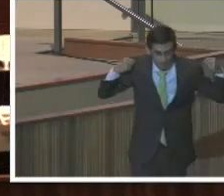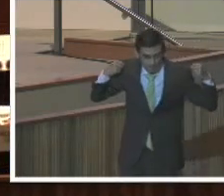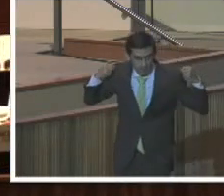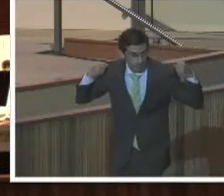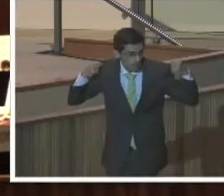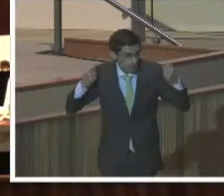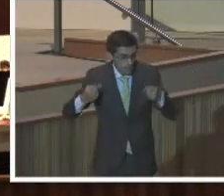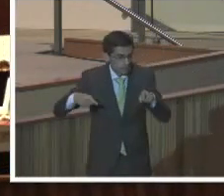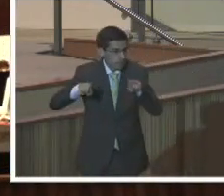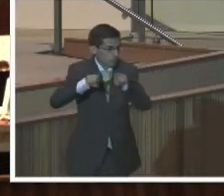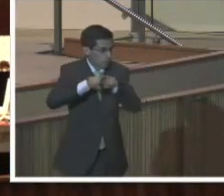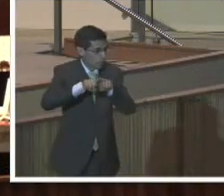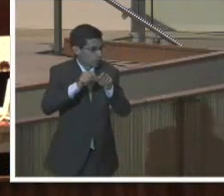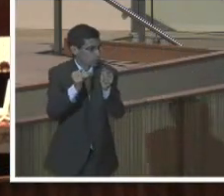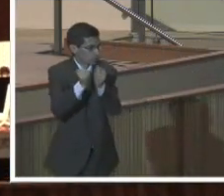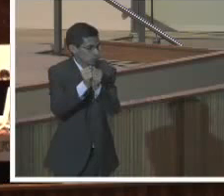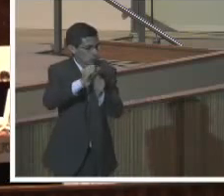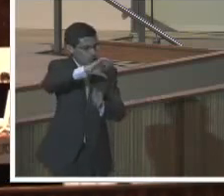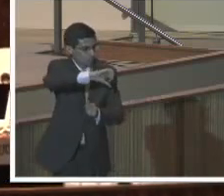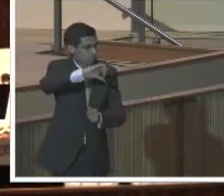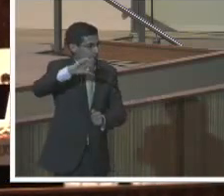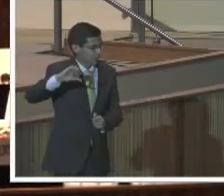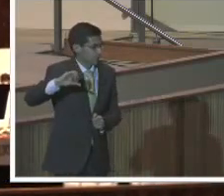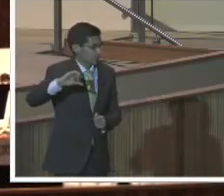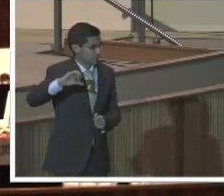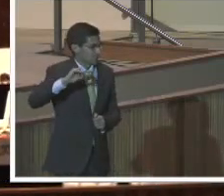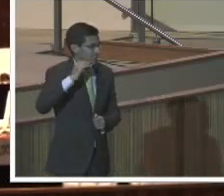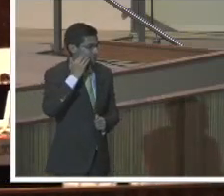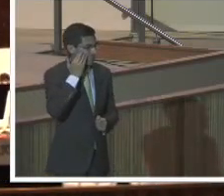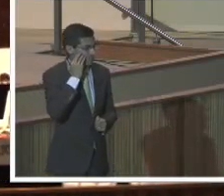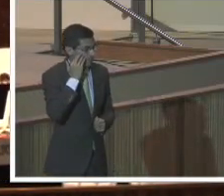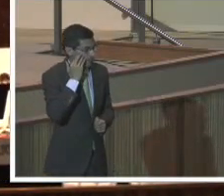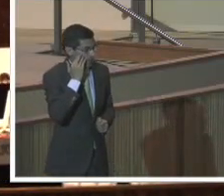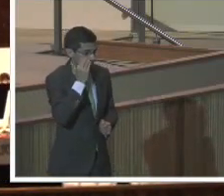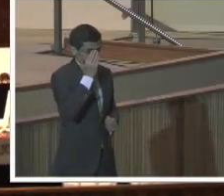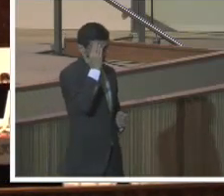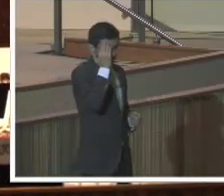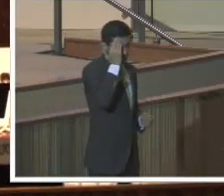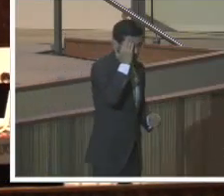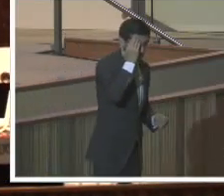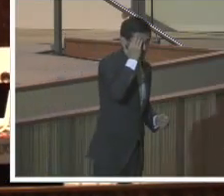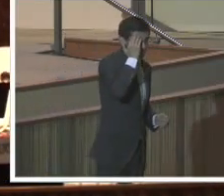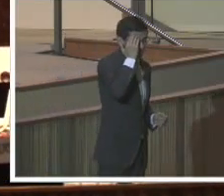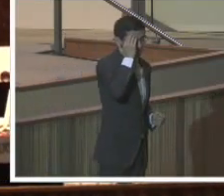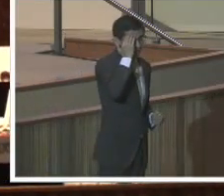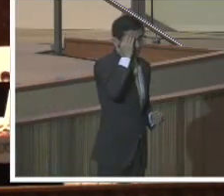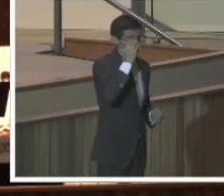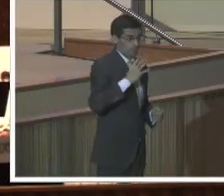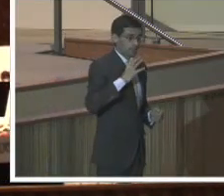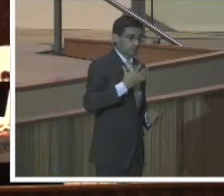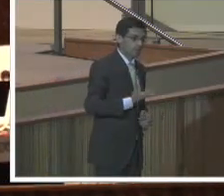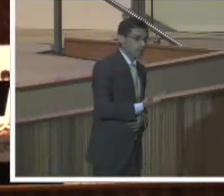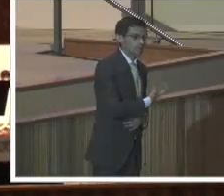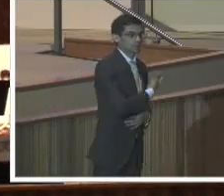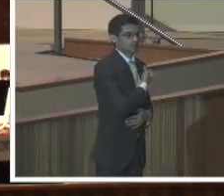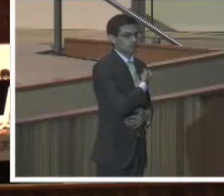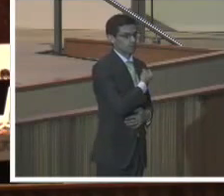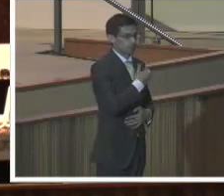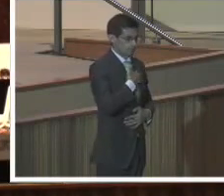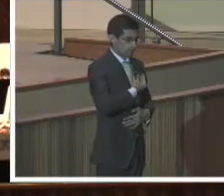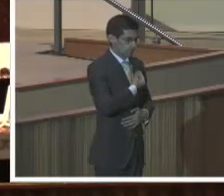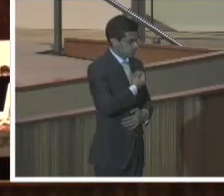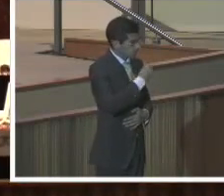a próxima lição tem a ver com isso. Sabe, queridos, o resgate, o meu resgate, o